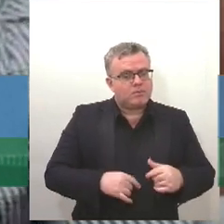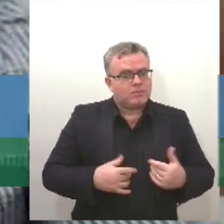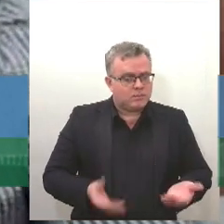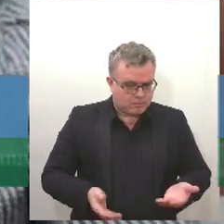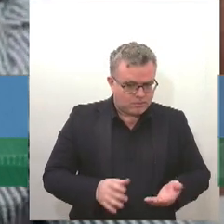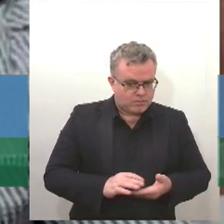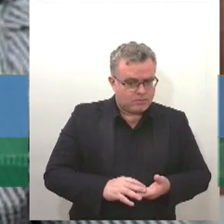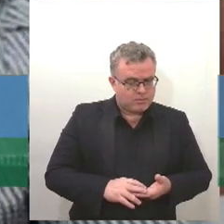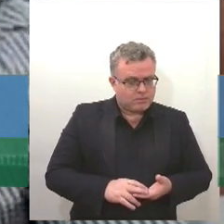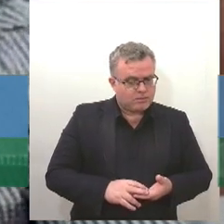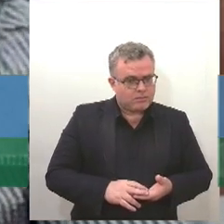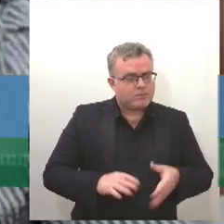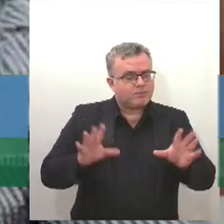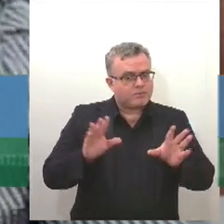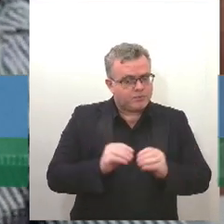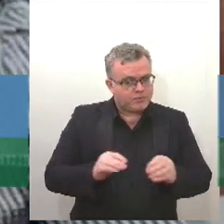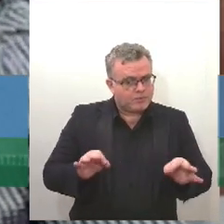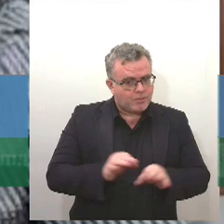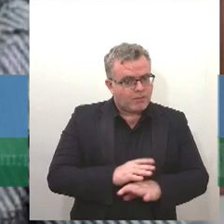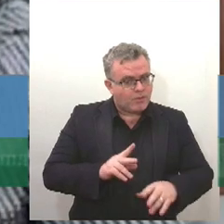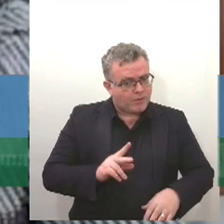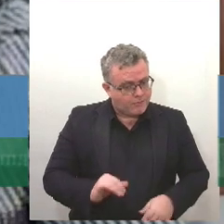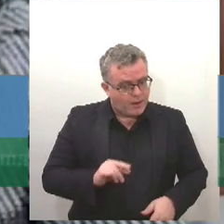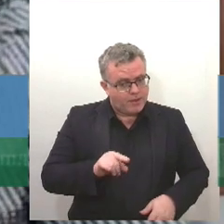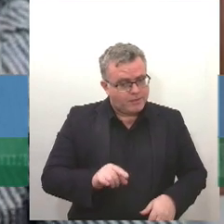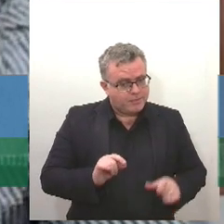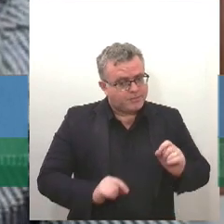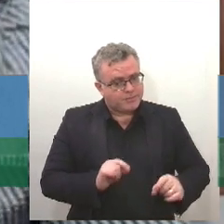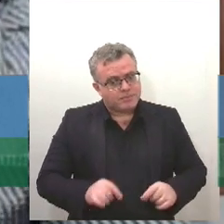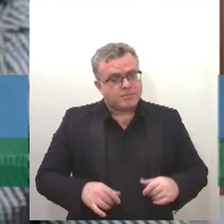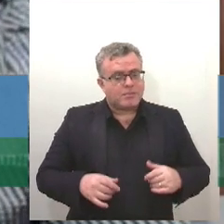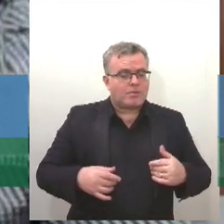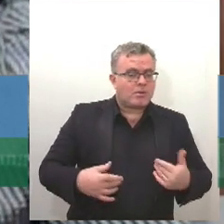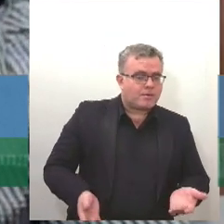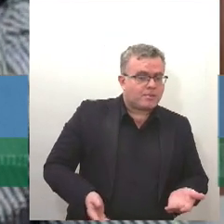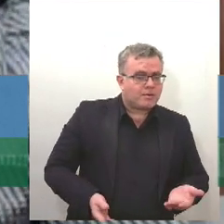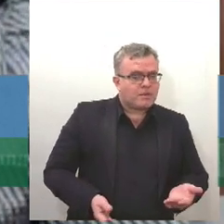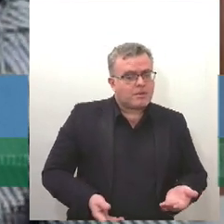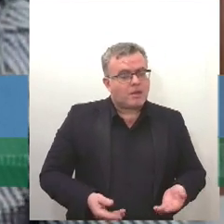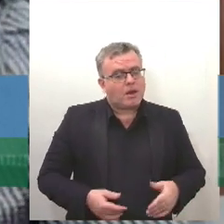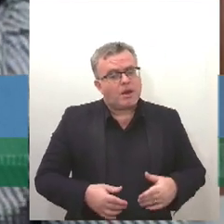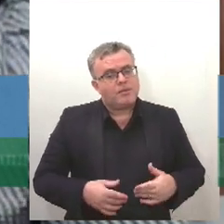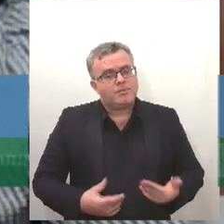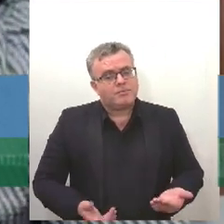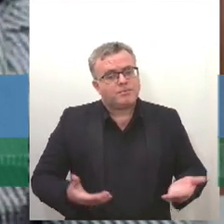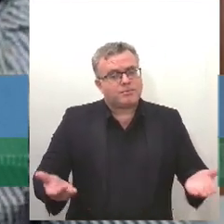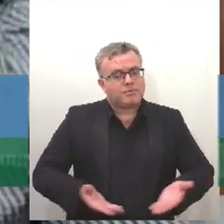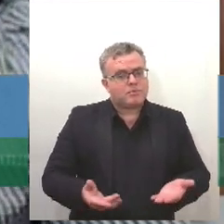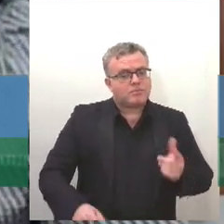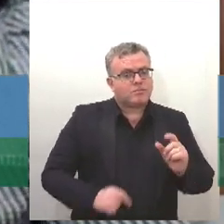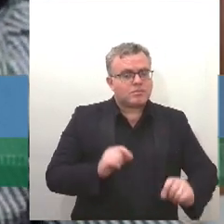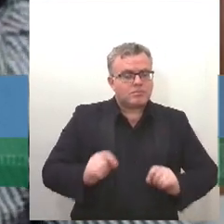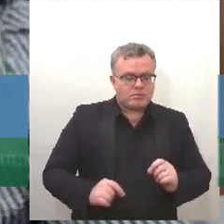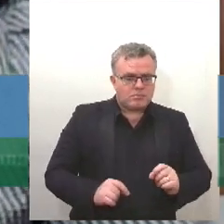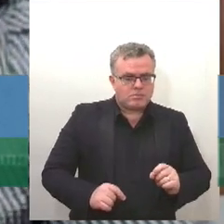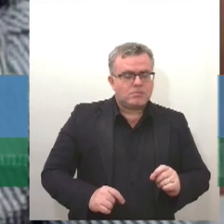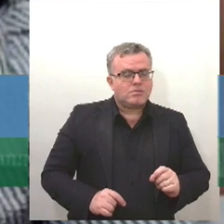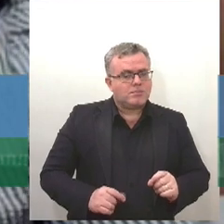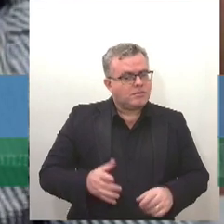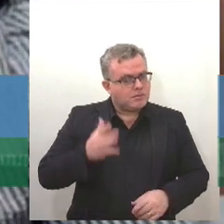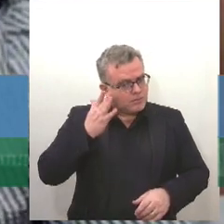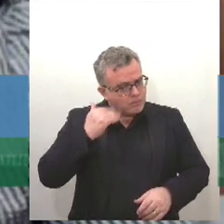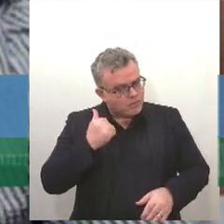redução pros cont ou se vai honar a nossa Carga Tributária Então hoje a gente tem uma projeção dela que seja em